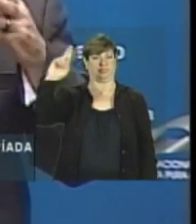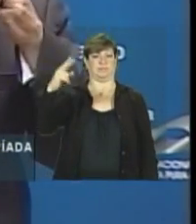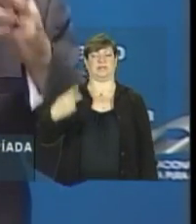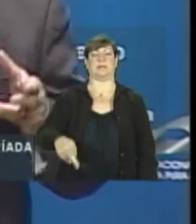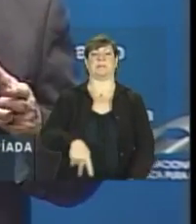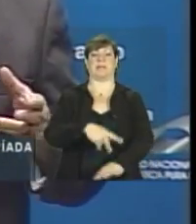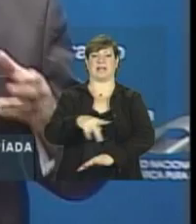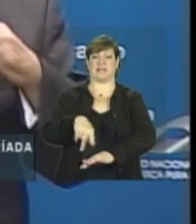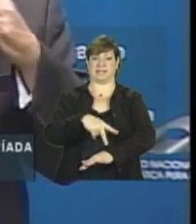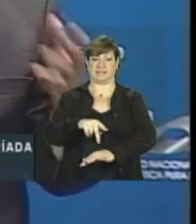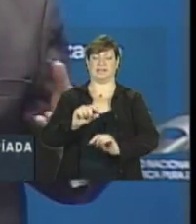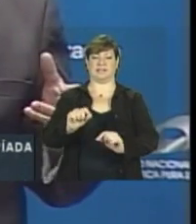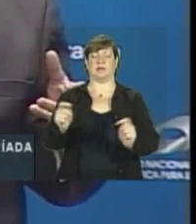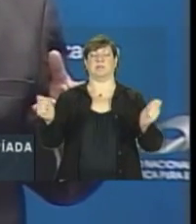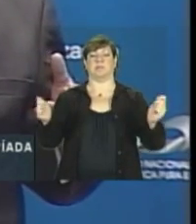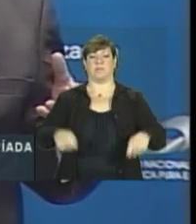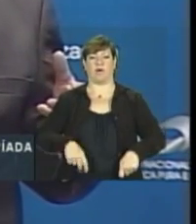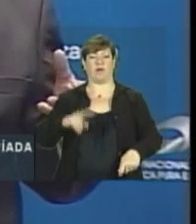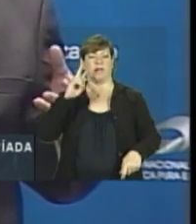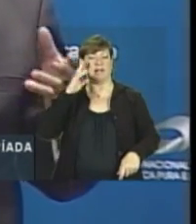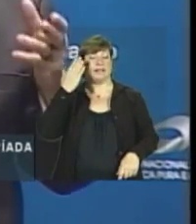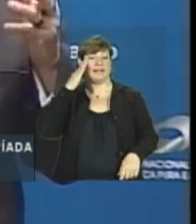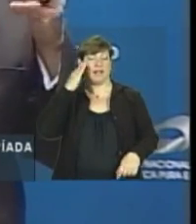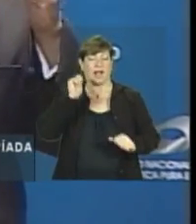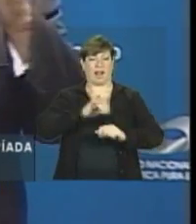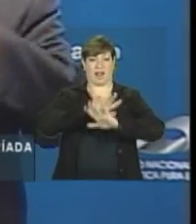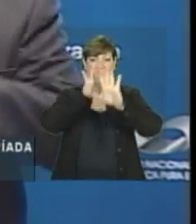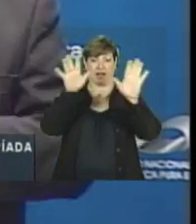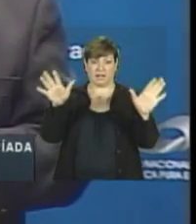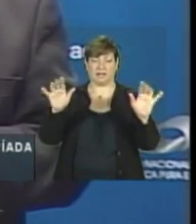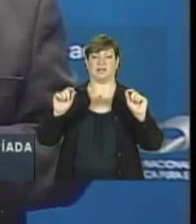vocês terão a capacidade, a visão